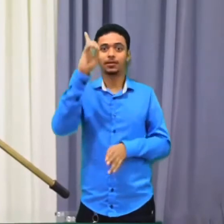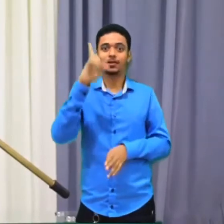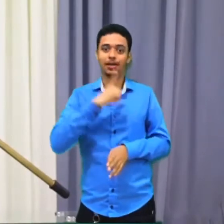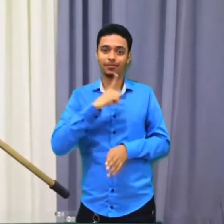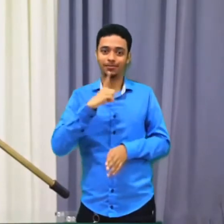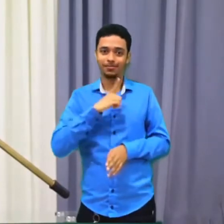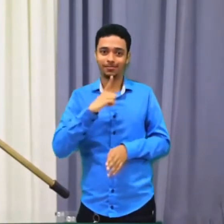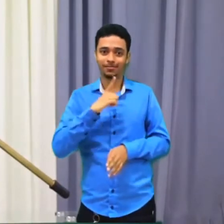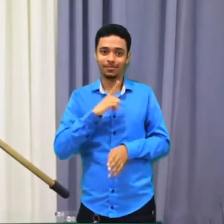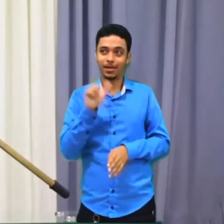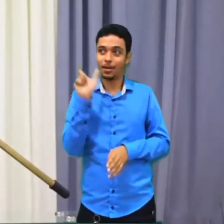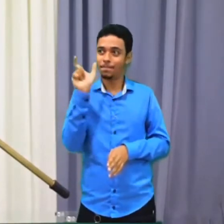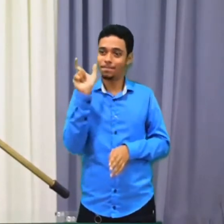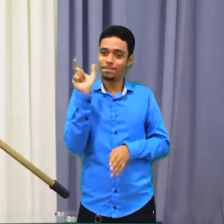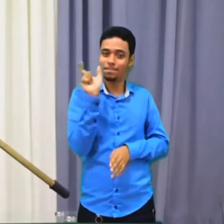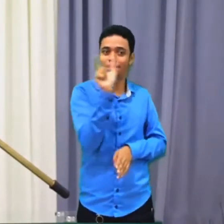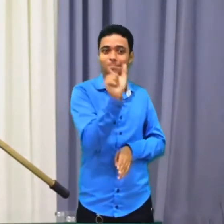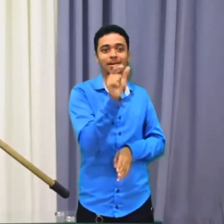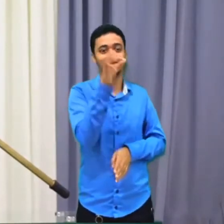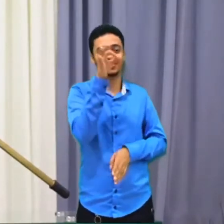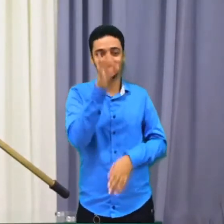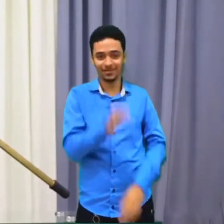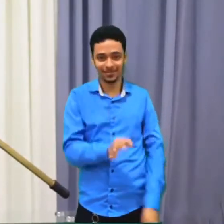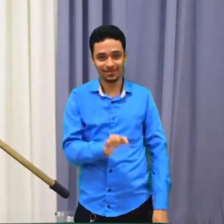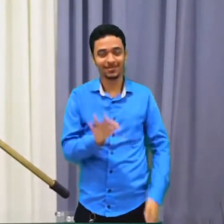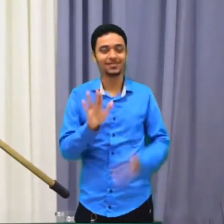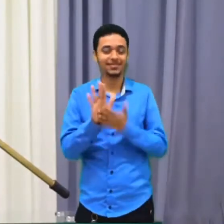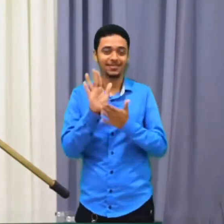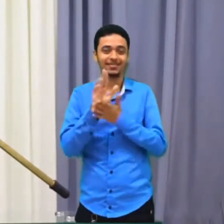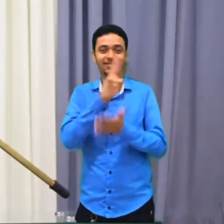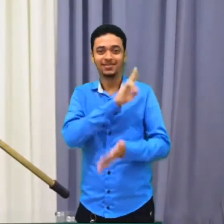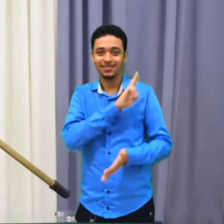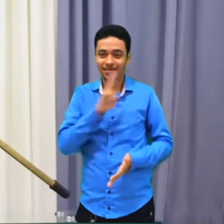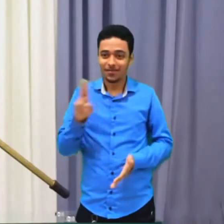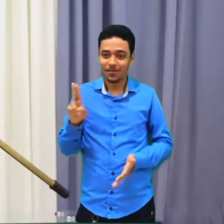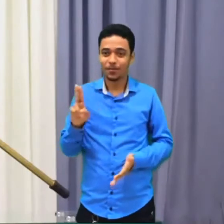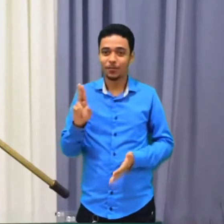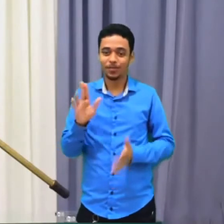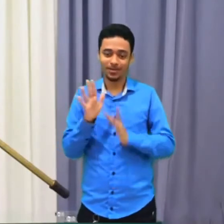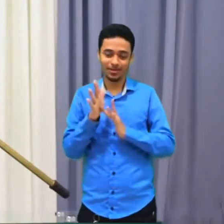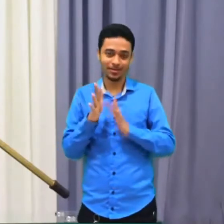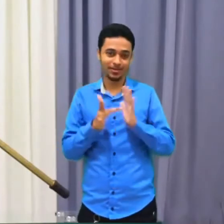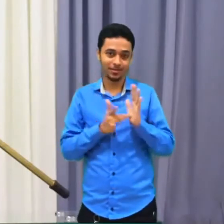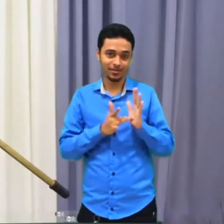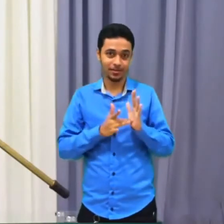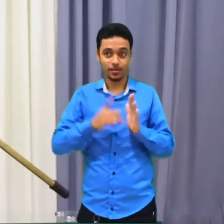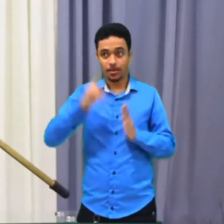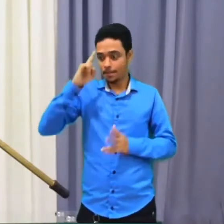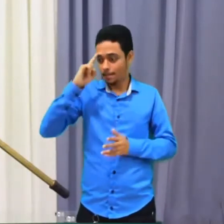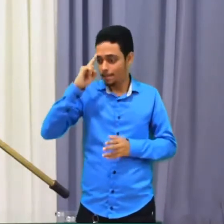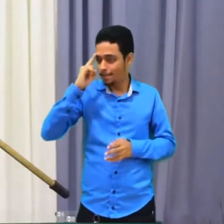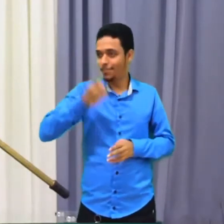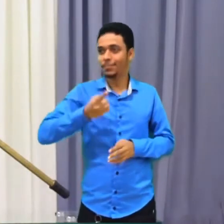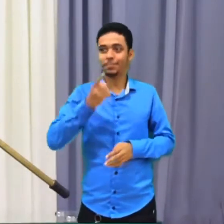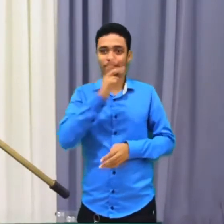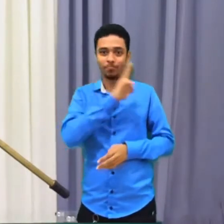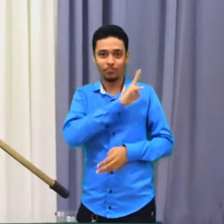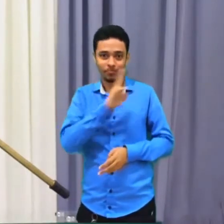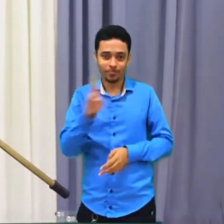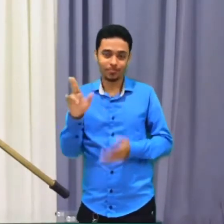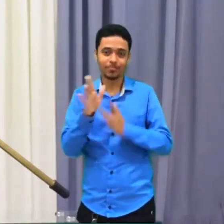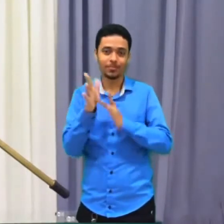palavra certa. Bendito seja o santo nome de Jesus. E esta autoridade do nome de Jesus